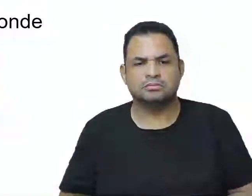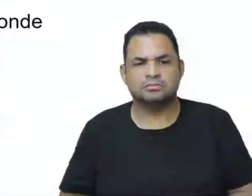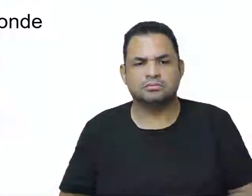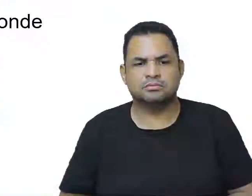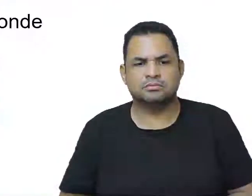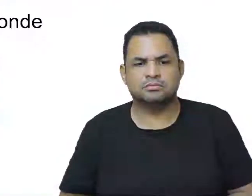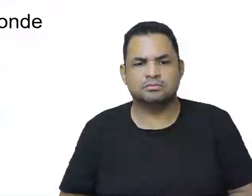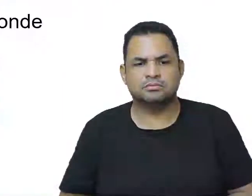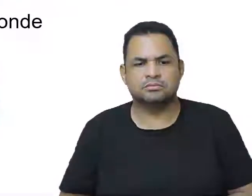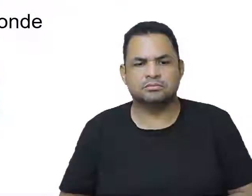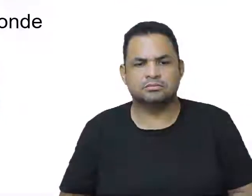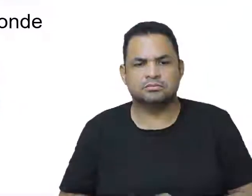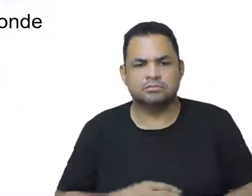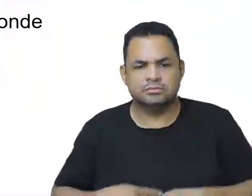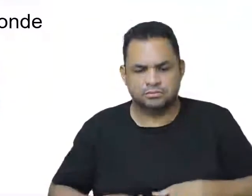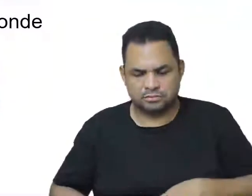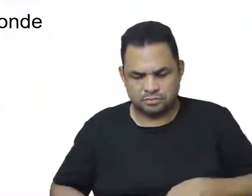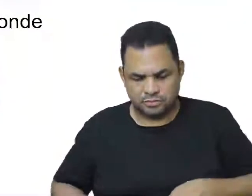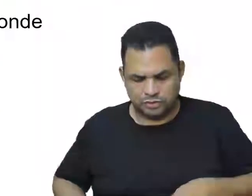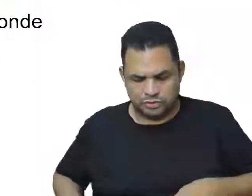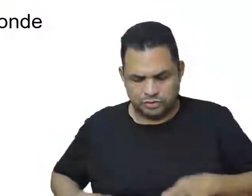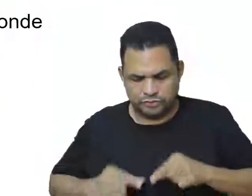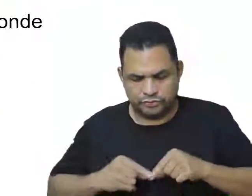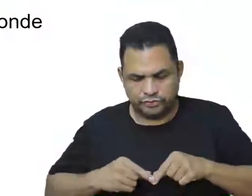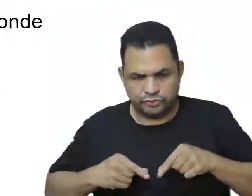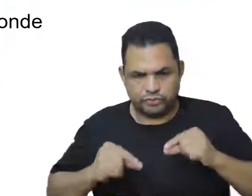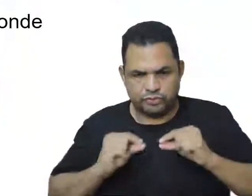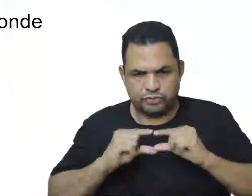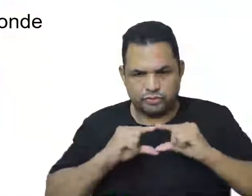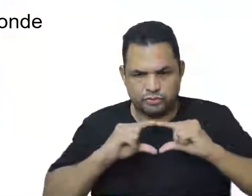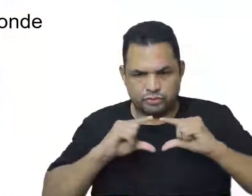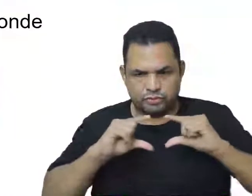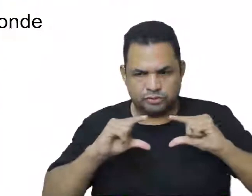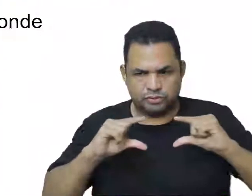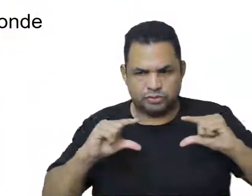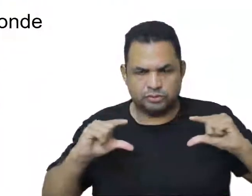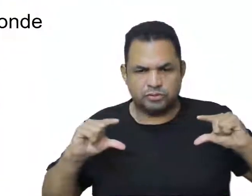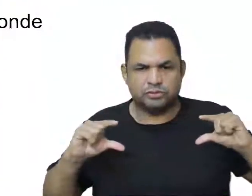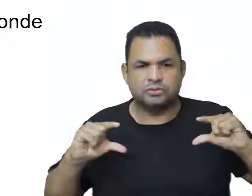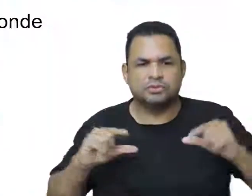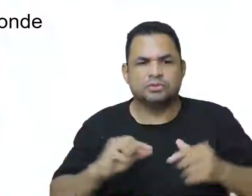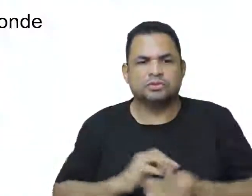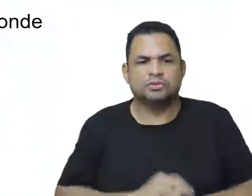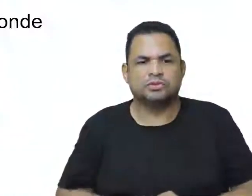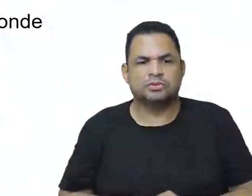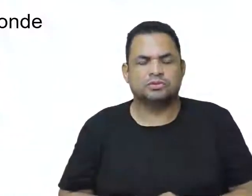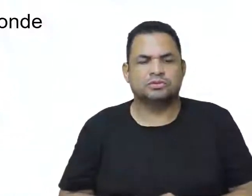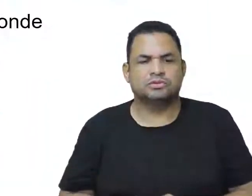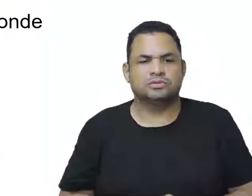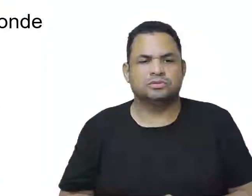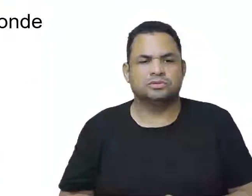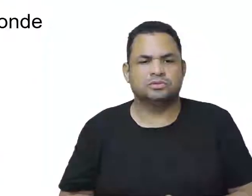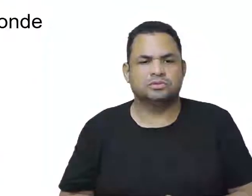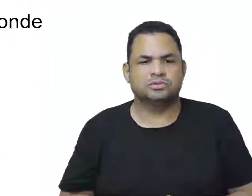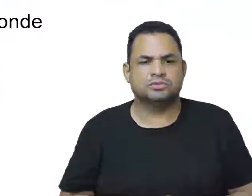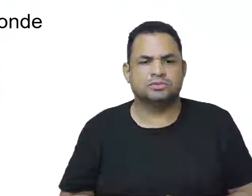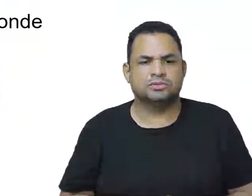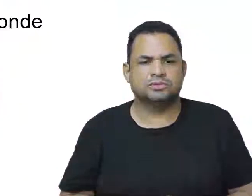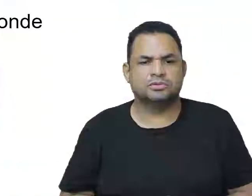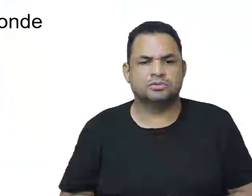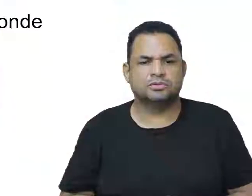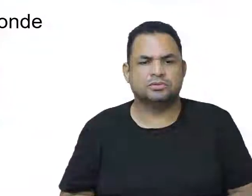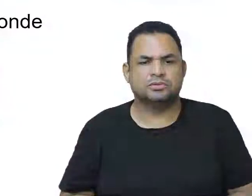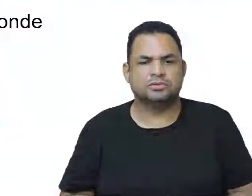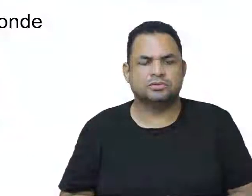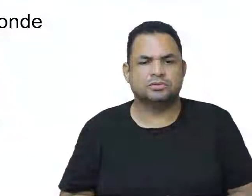um intestino grosso, né? Que é a última porção do intestino, que